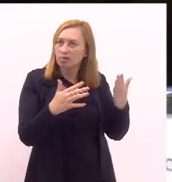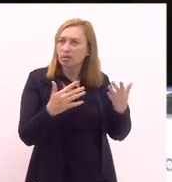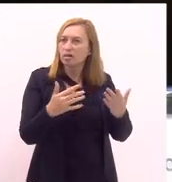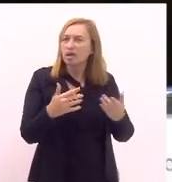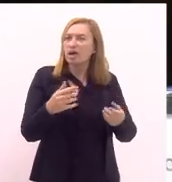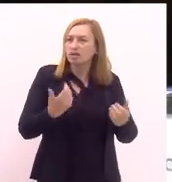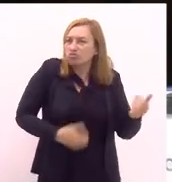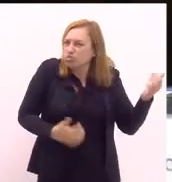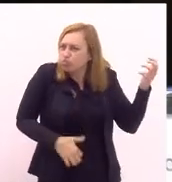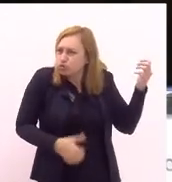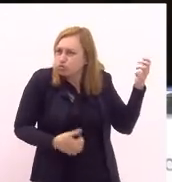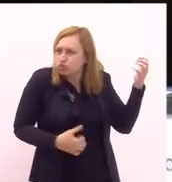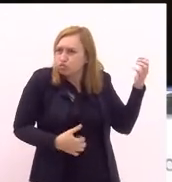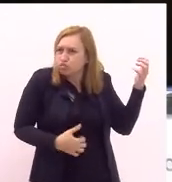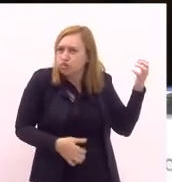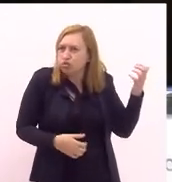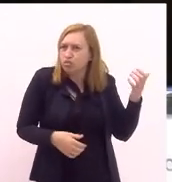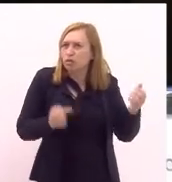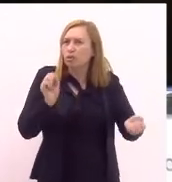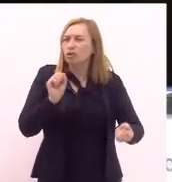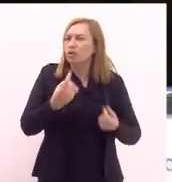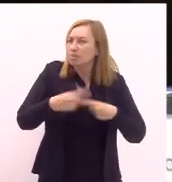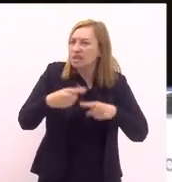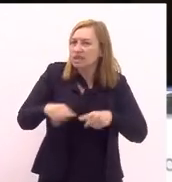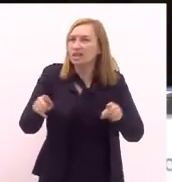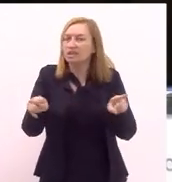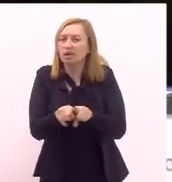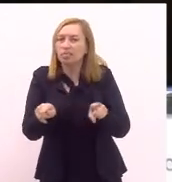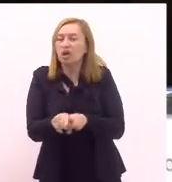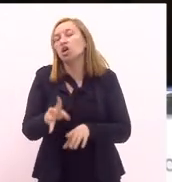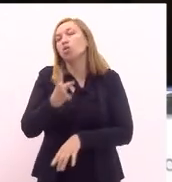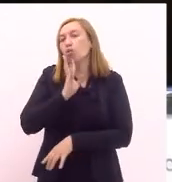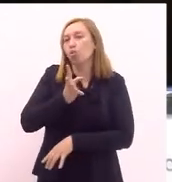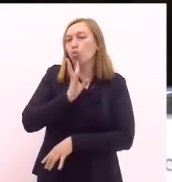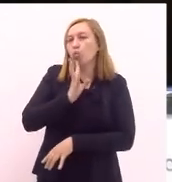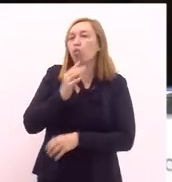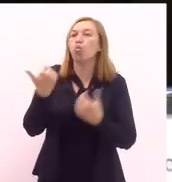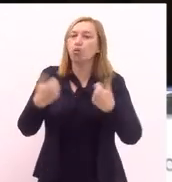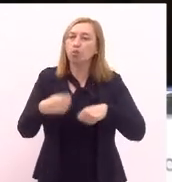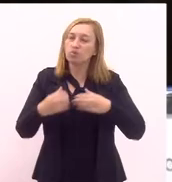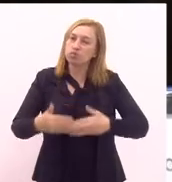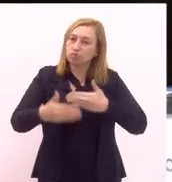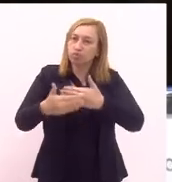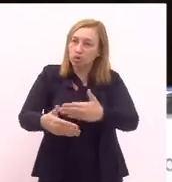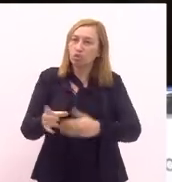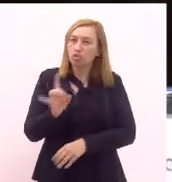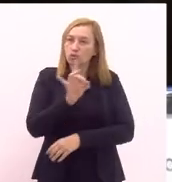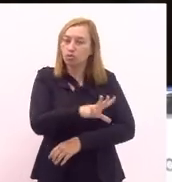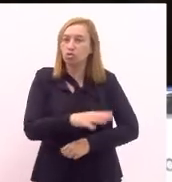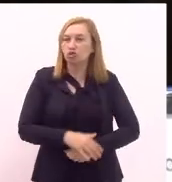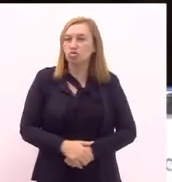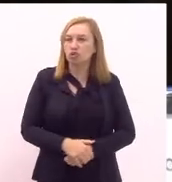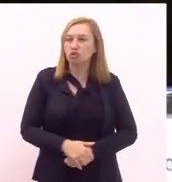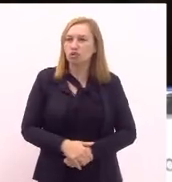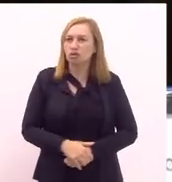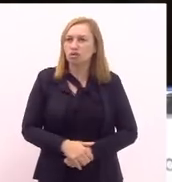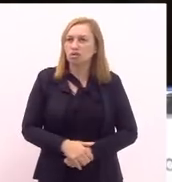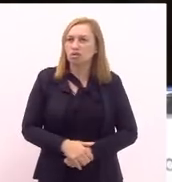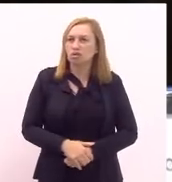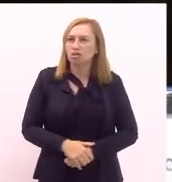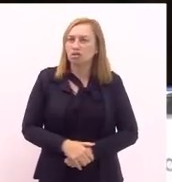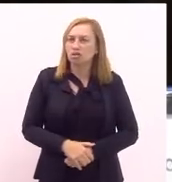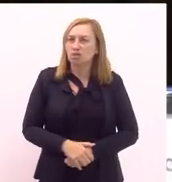guitarra que é o símbolo do blues foi tão perseguida e eu reconheço que precisamos avançar e por último a